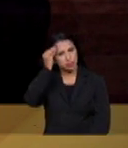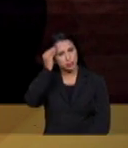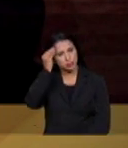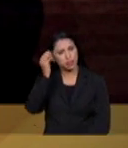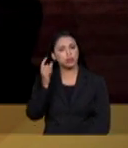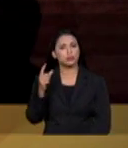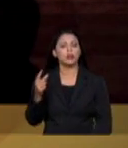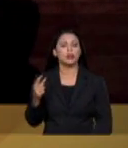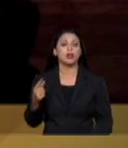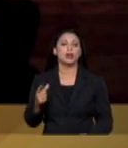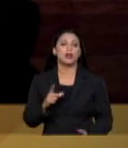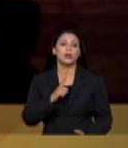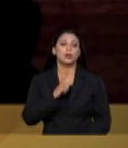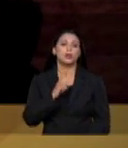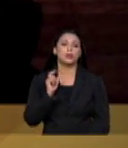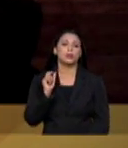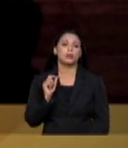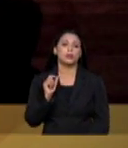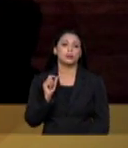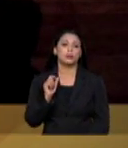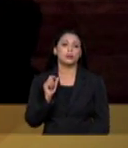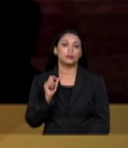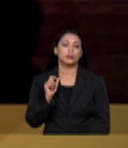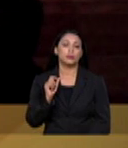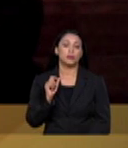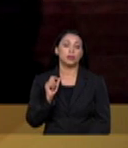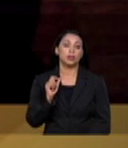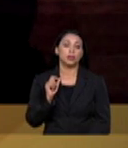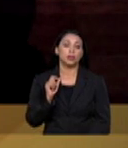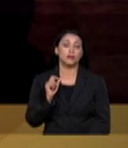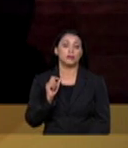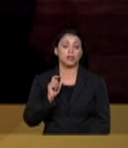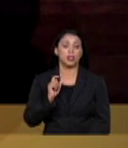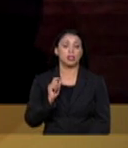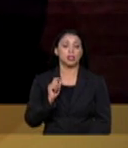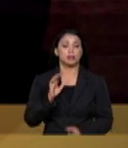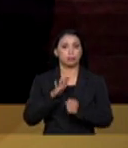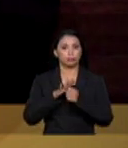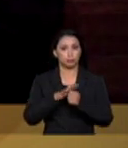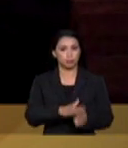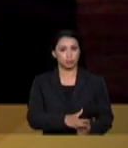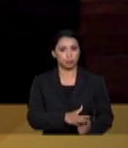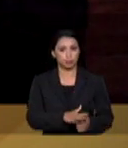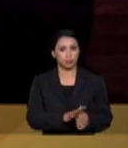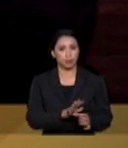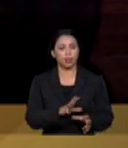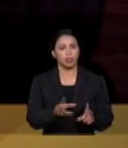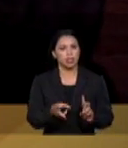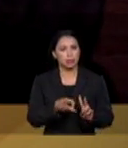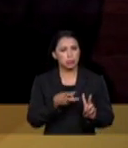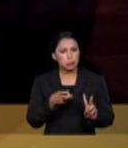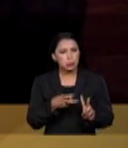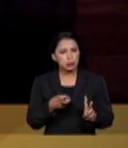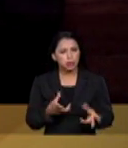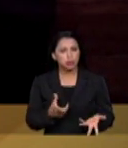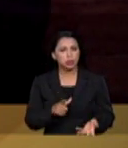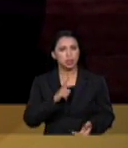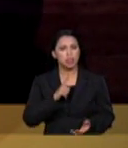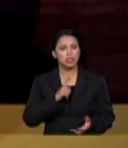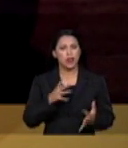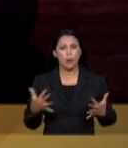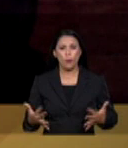segundo módulo configurador do reino a existência de um conflito